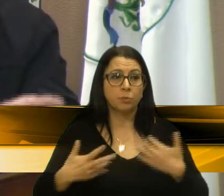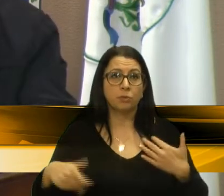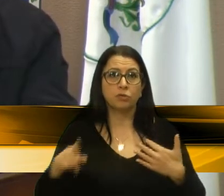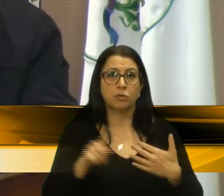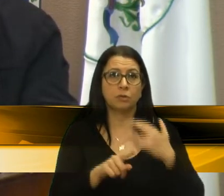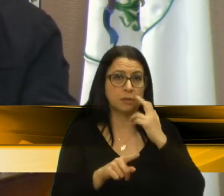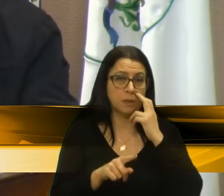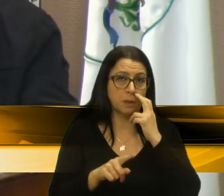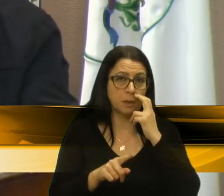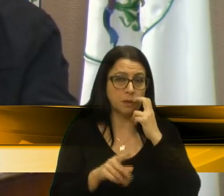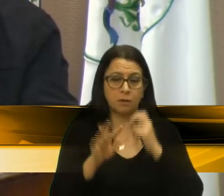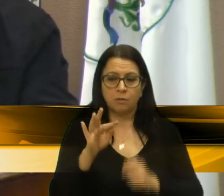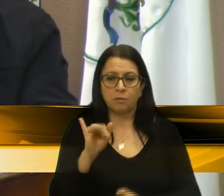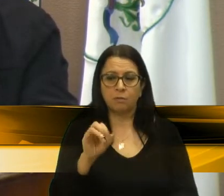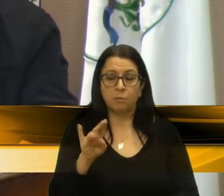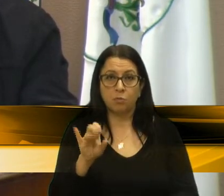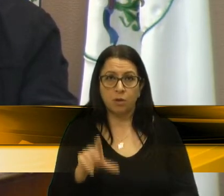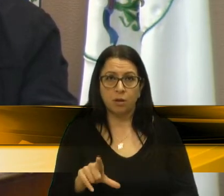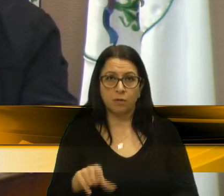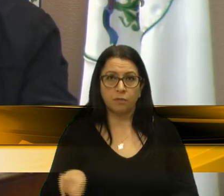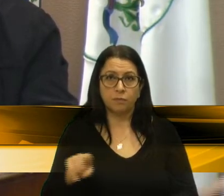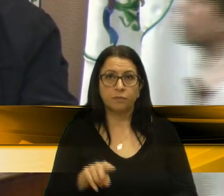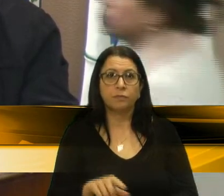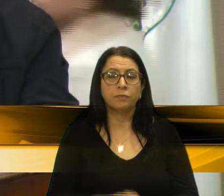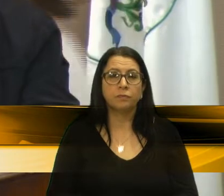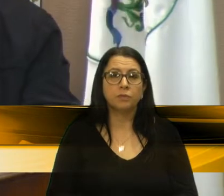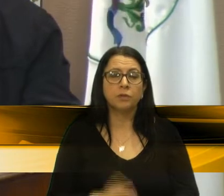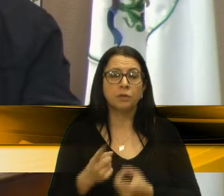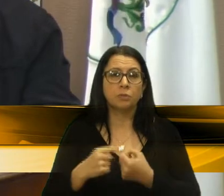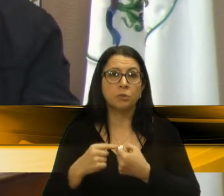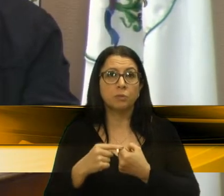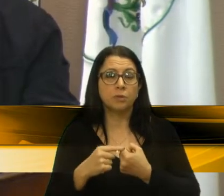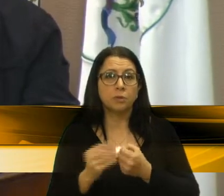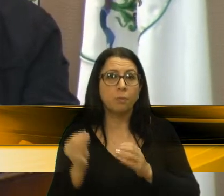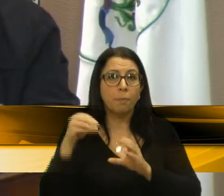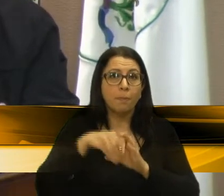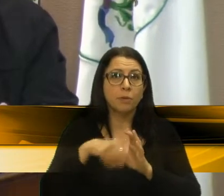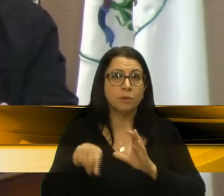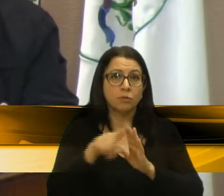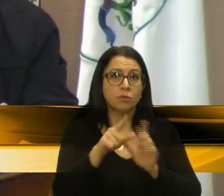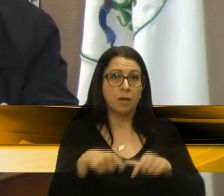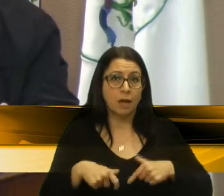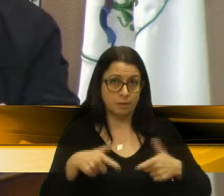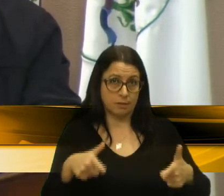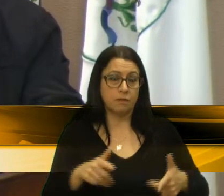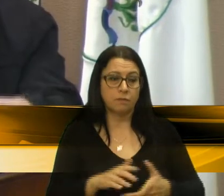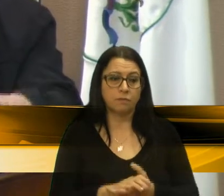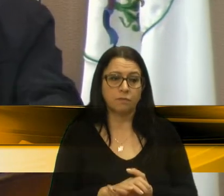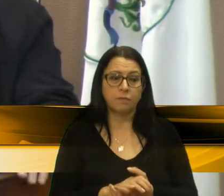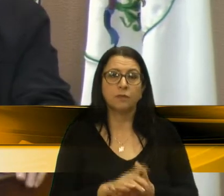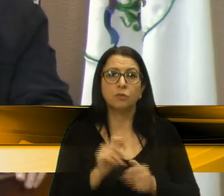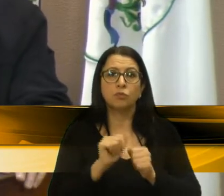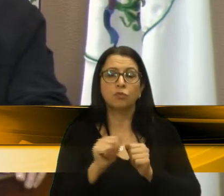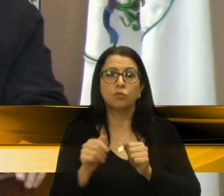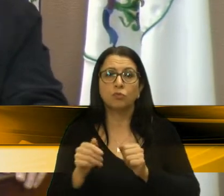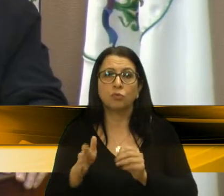Surpreendentemente, no tribunal, o município é incluído na ação, no meio do